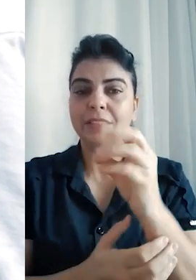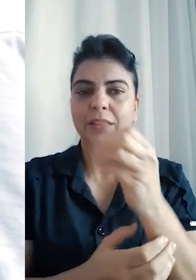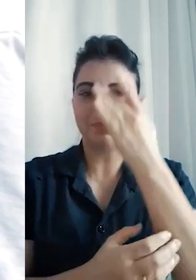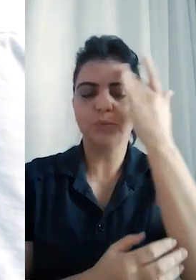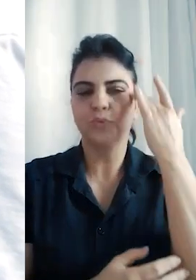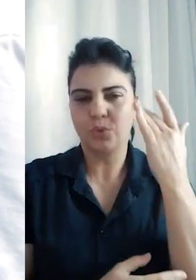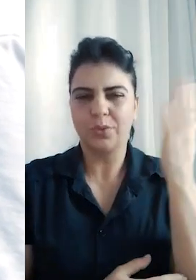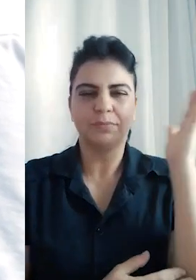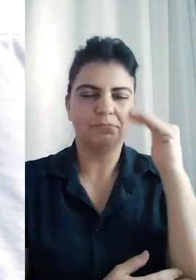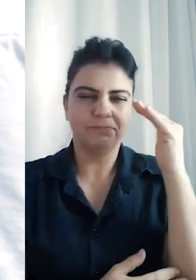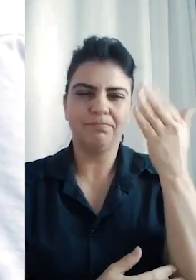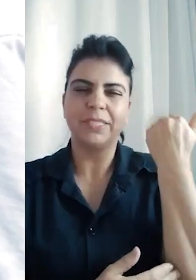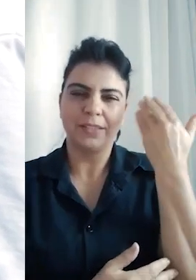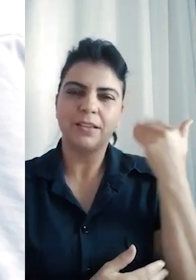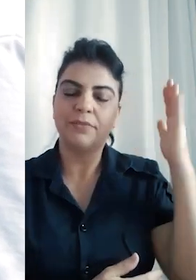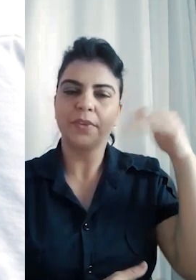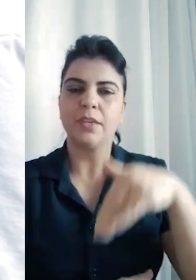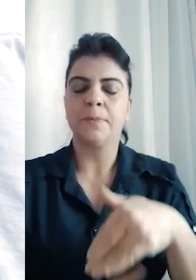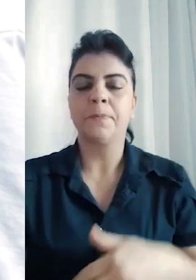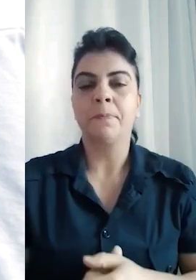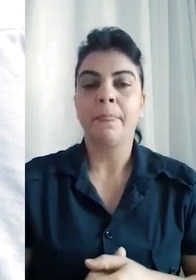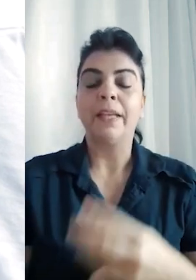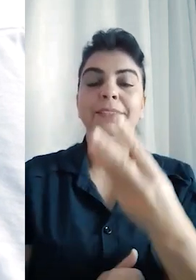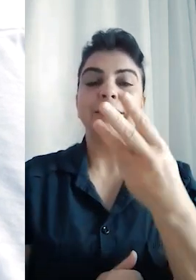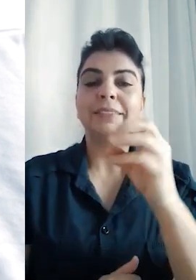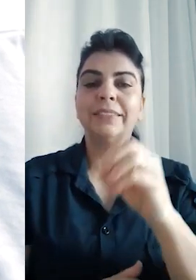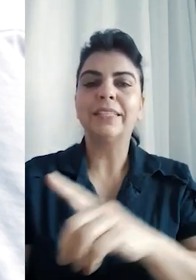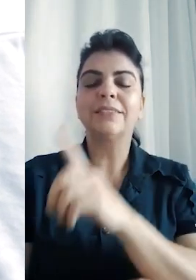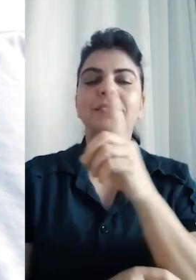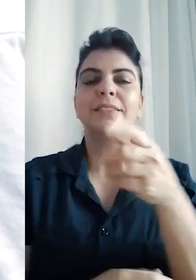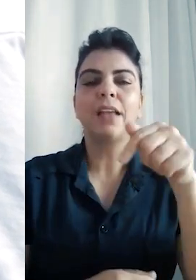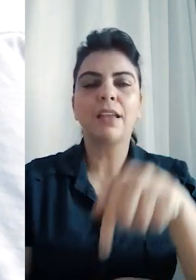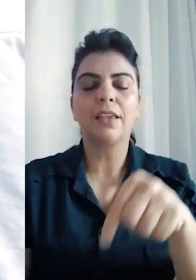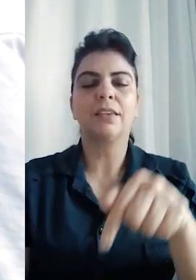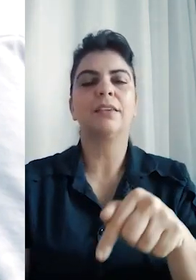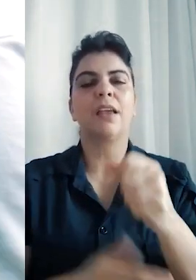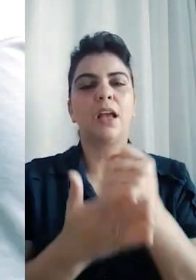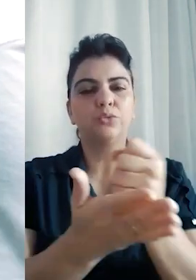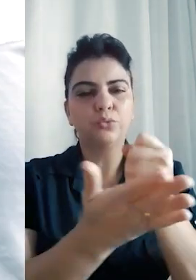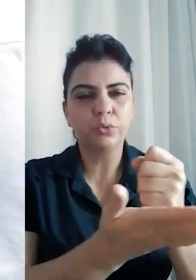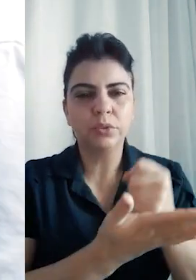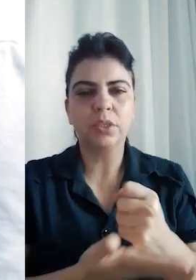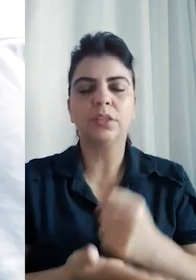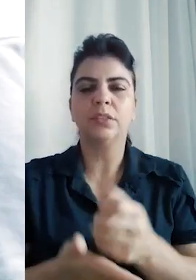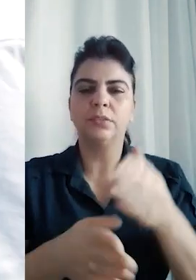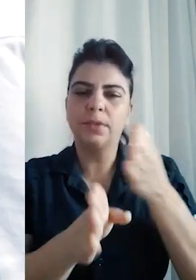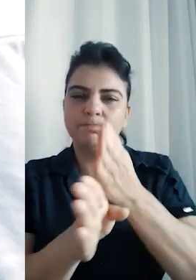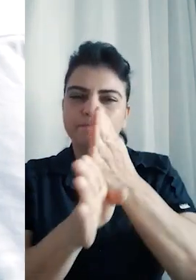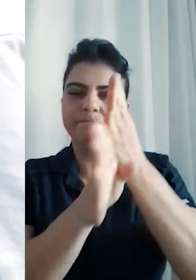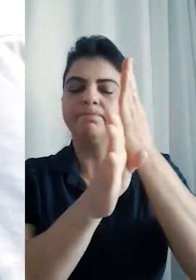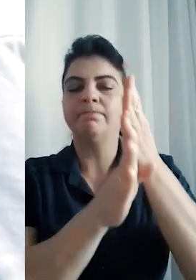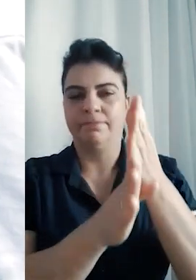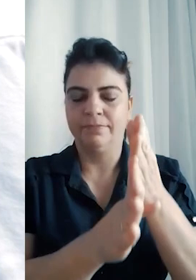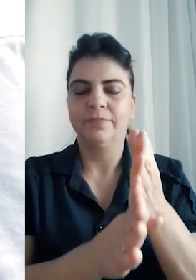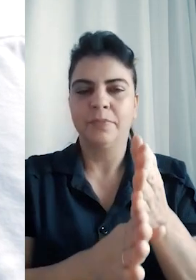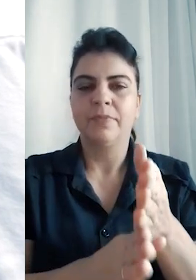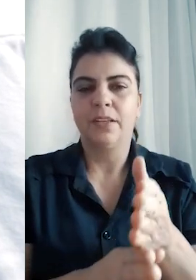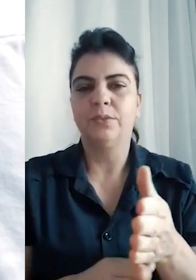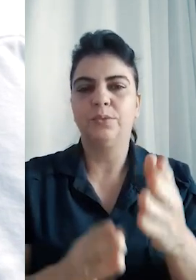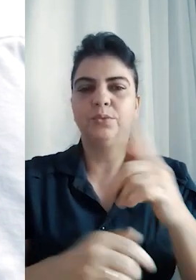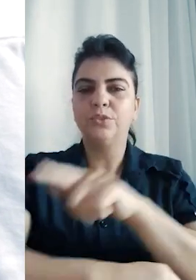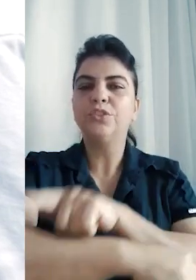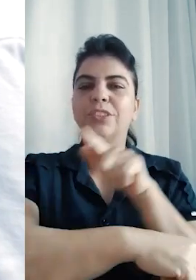casais, 30 pessoas naquela época veio. Eles passaram 30 dias aqui ajudando a fechar o ginásio, o